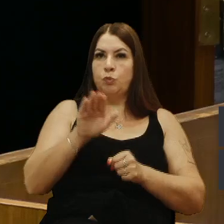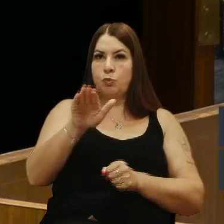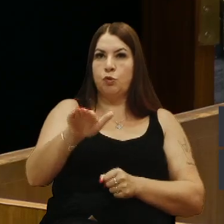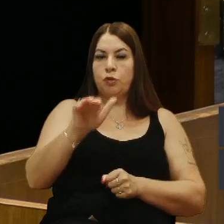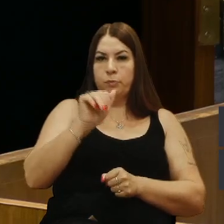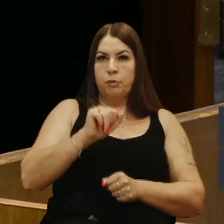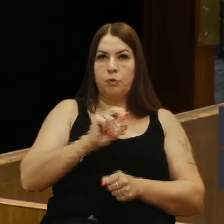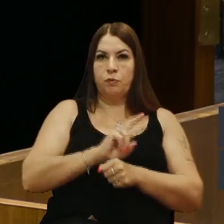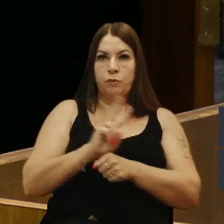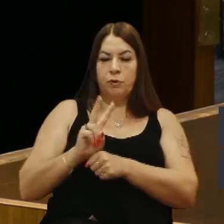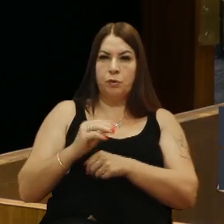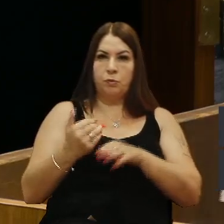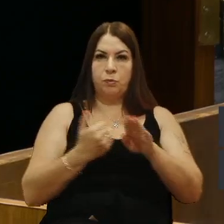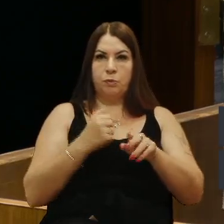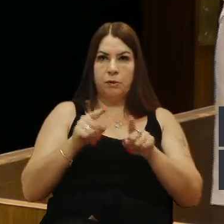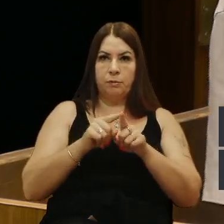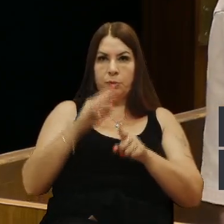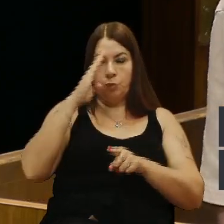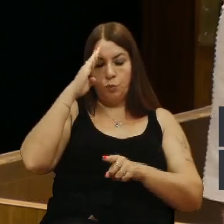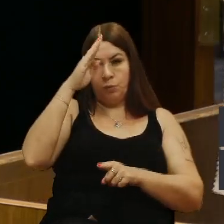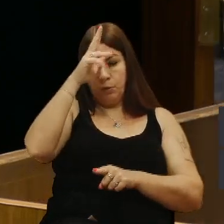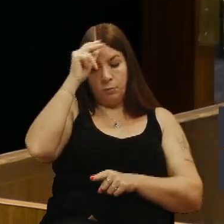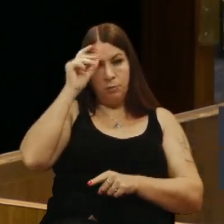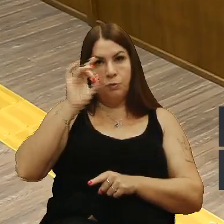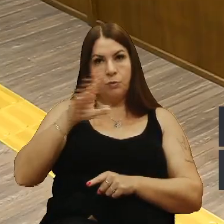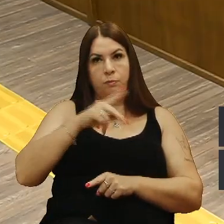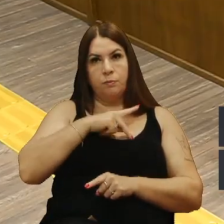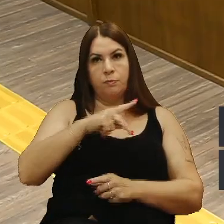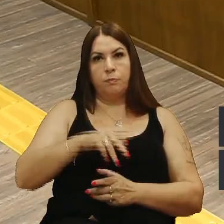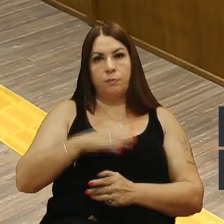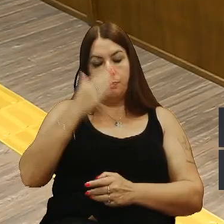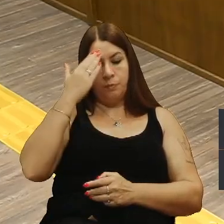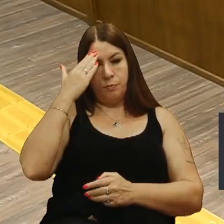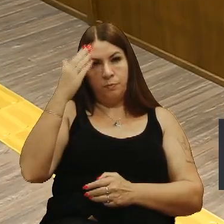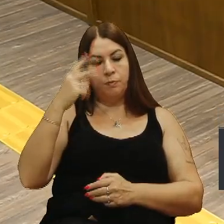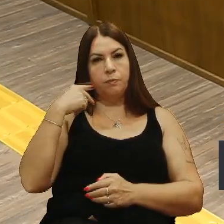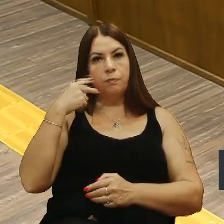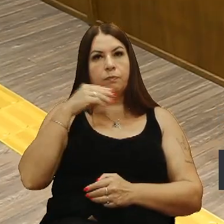chamamento dos fiscais de trânsito, bem como dos guardas municipais. Seria isso, presidente. Obrigado, vereador Bortola. Com a